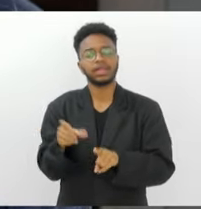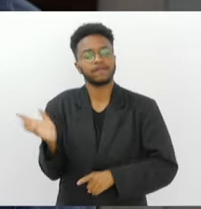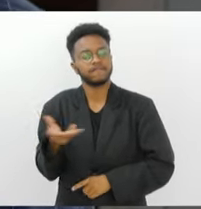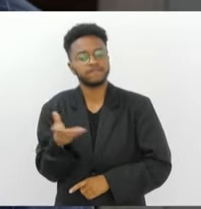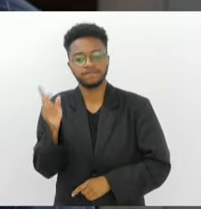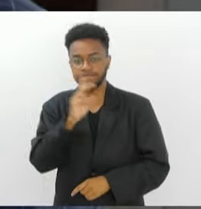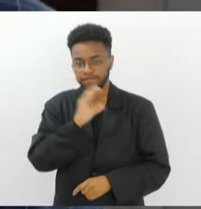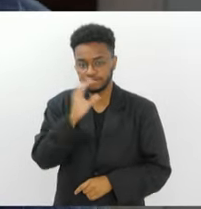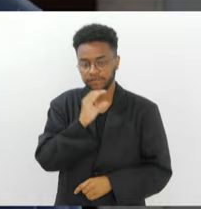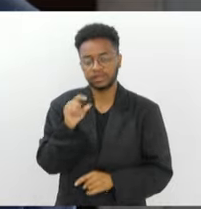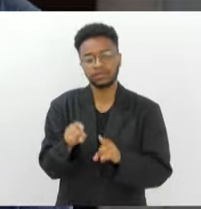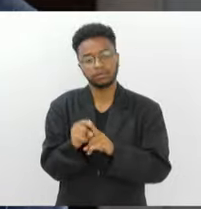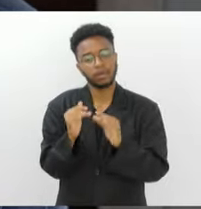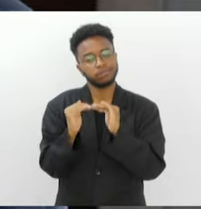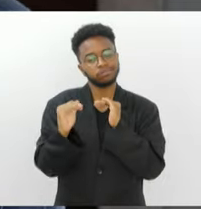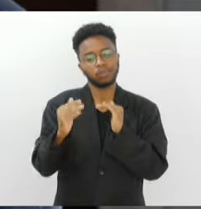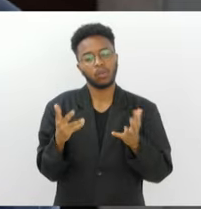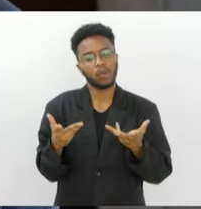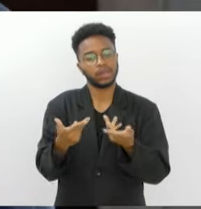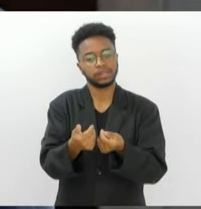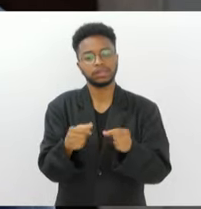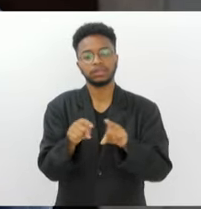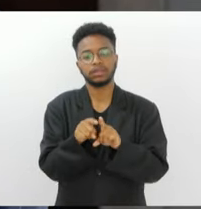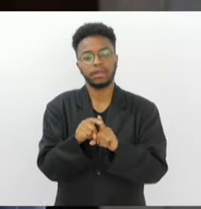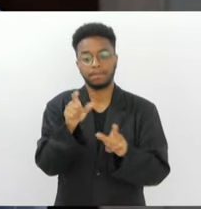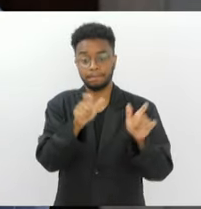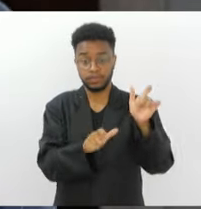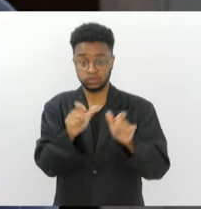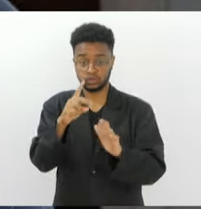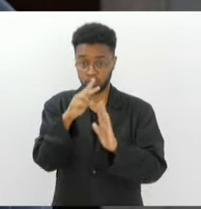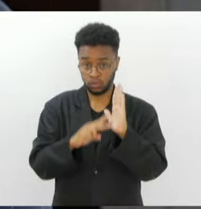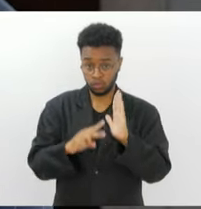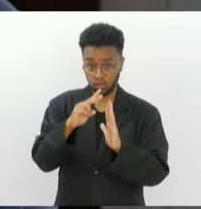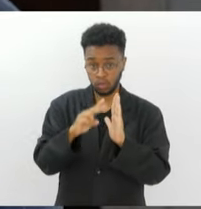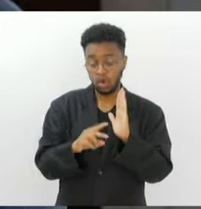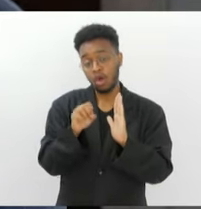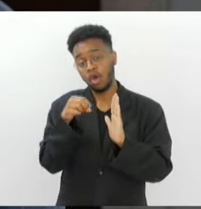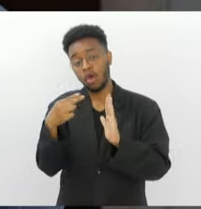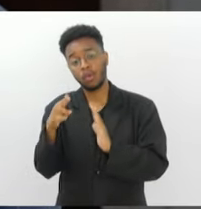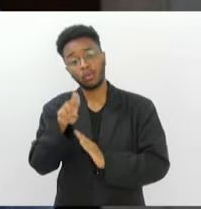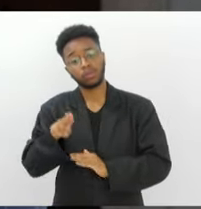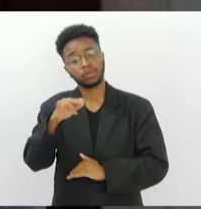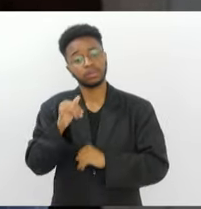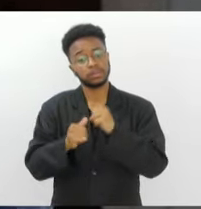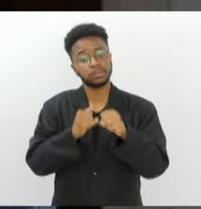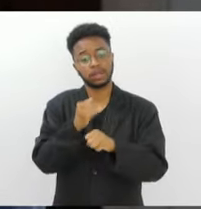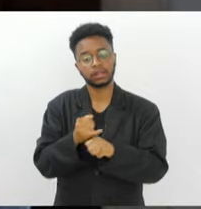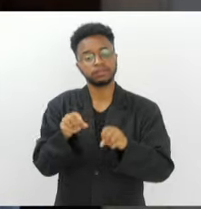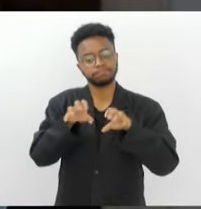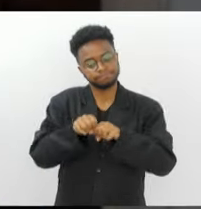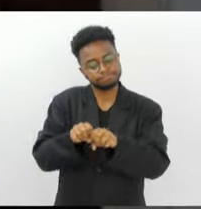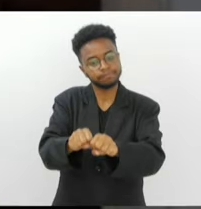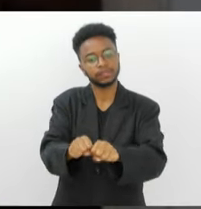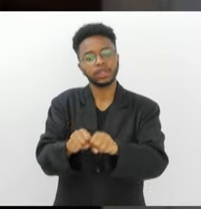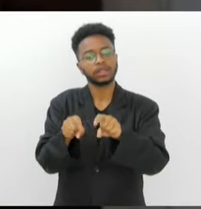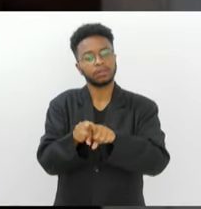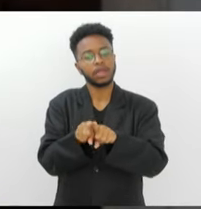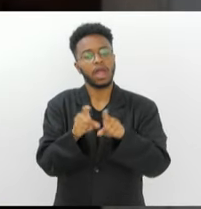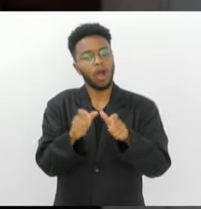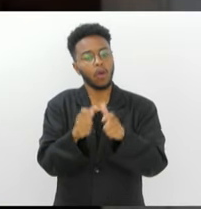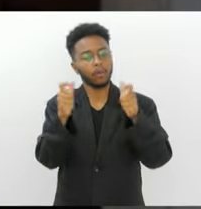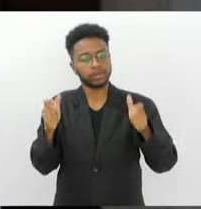estabilidade, com o próprio leitor ou navegador manuseando e ampliando esse